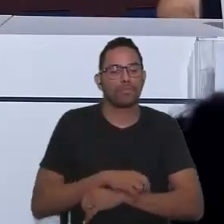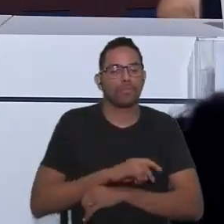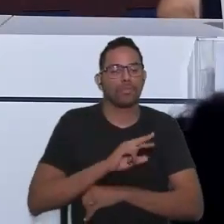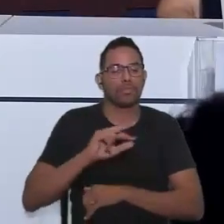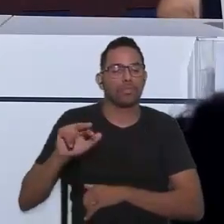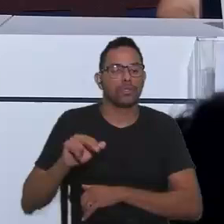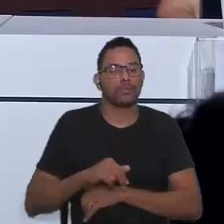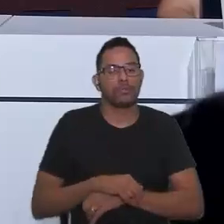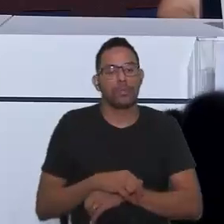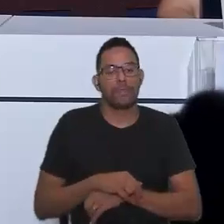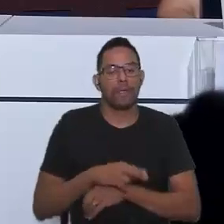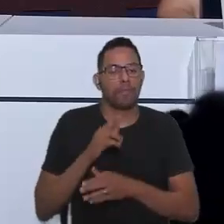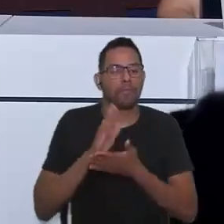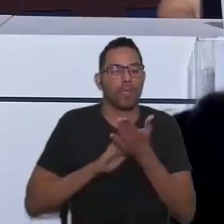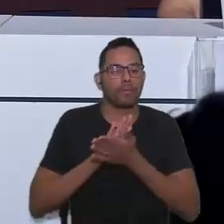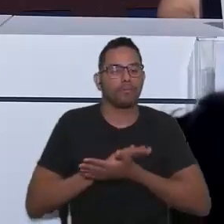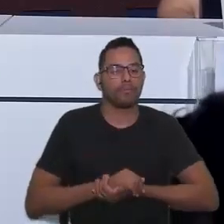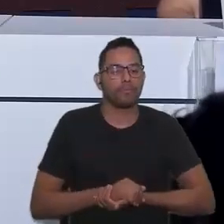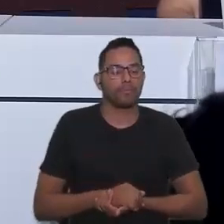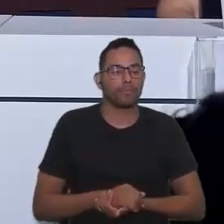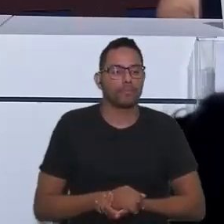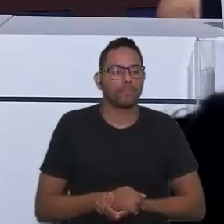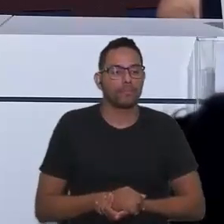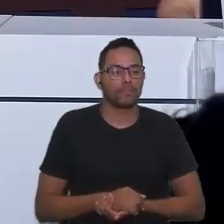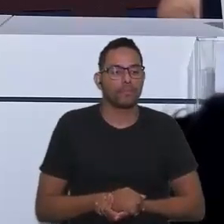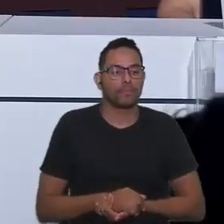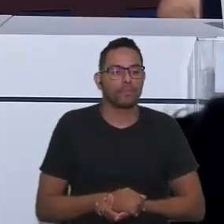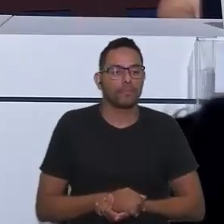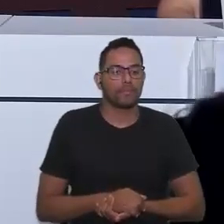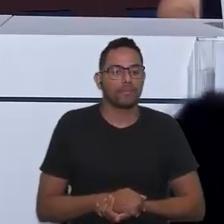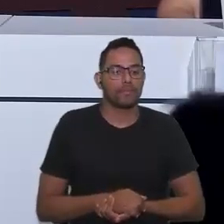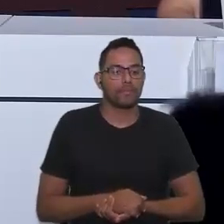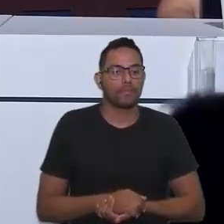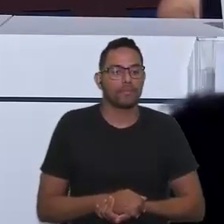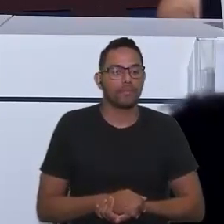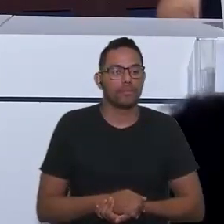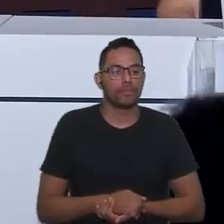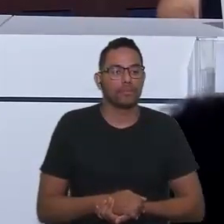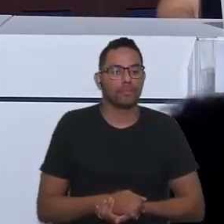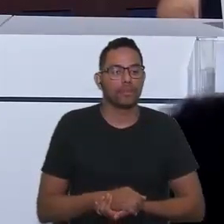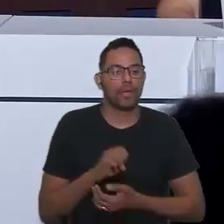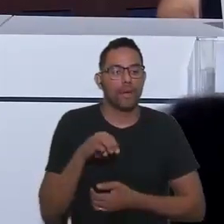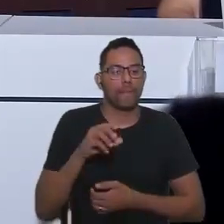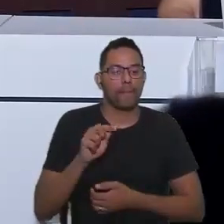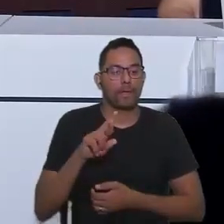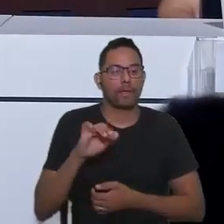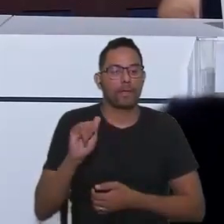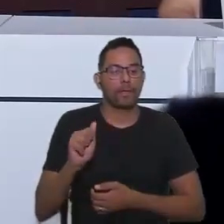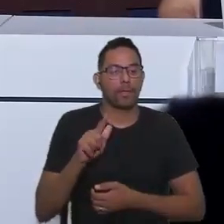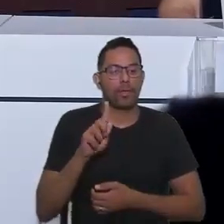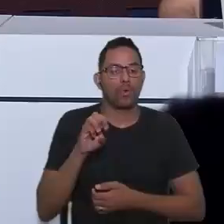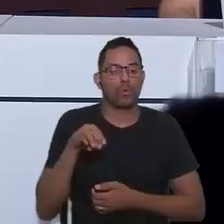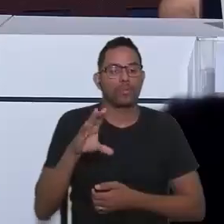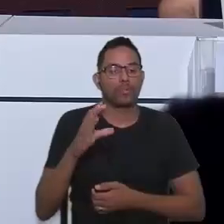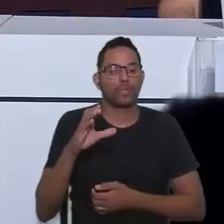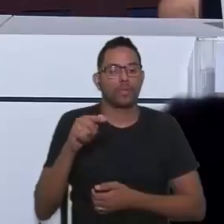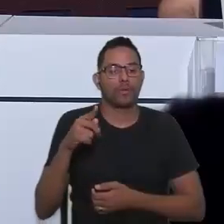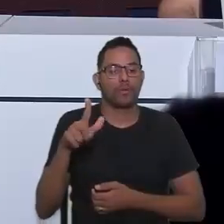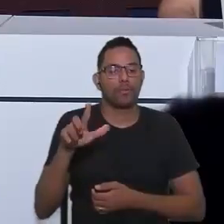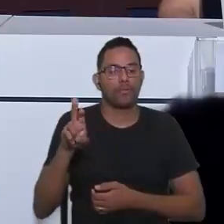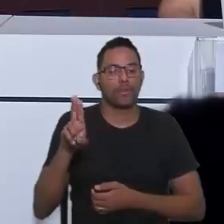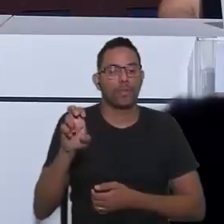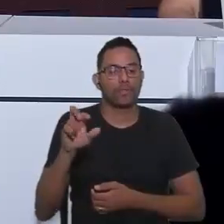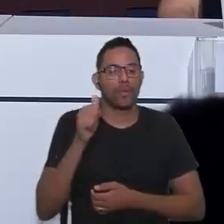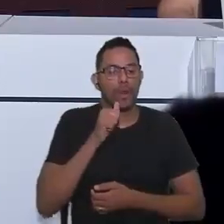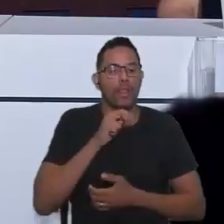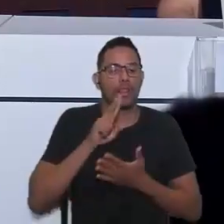é praticamente nada. É sempre um prazer, Val. Ana Maria Gonçalves é uma autora que eu leio, que eu li há muito